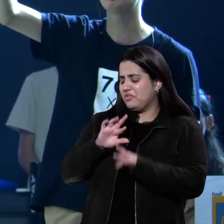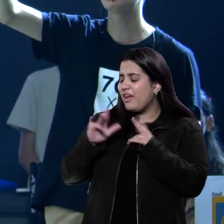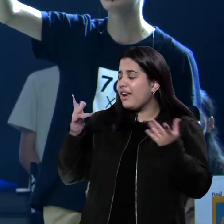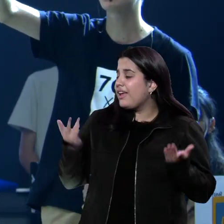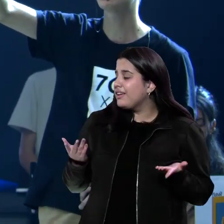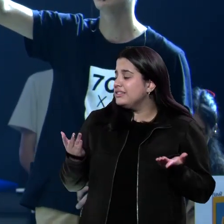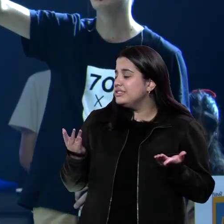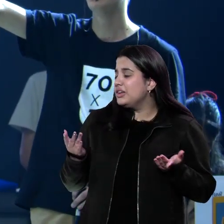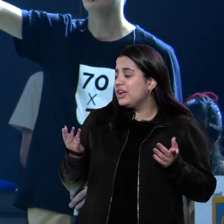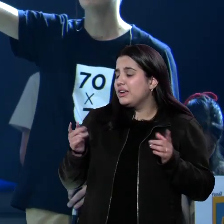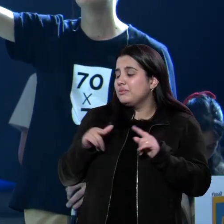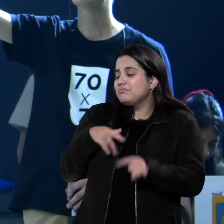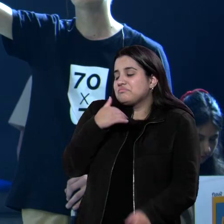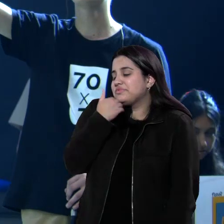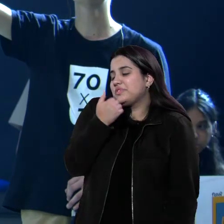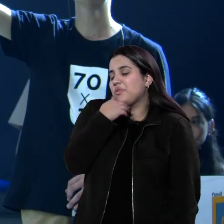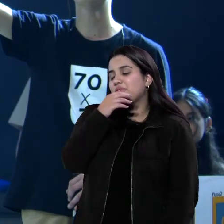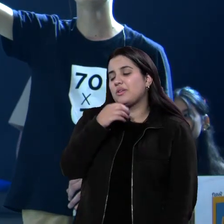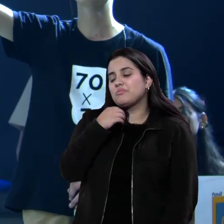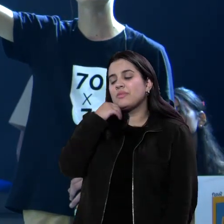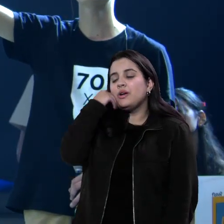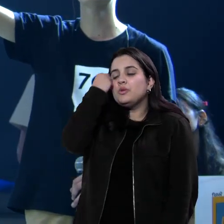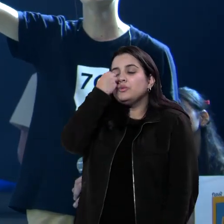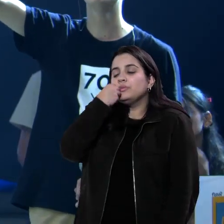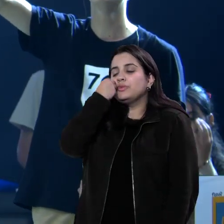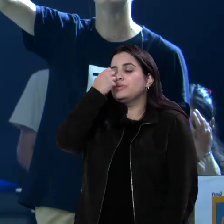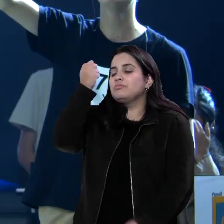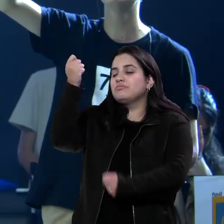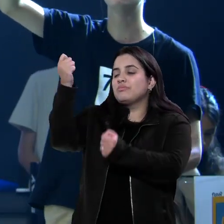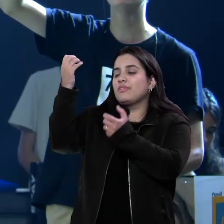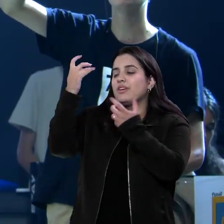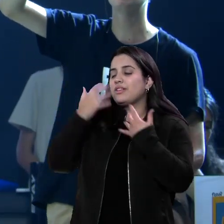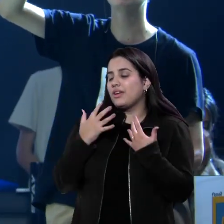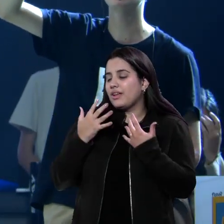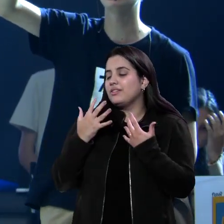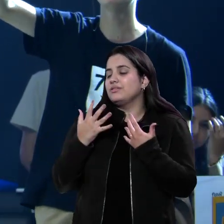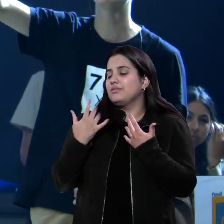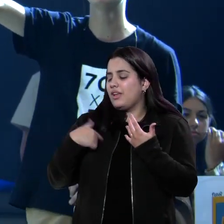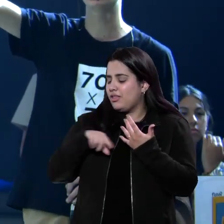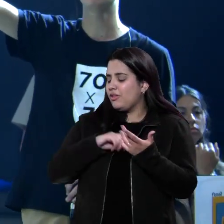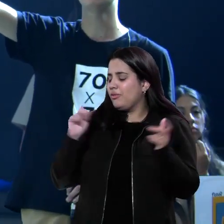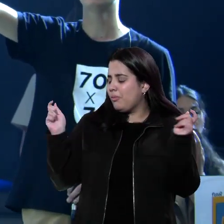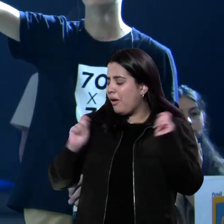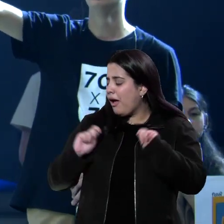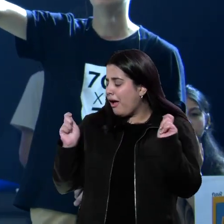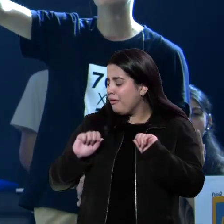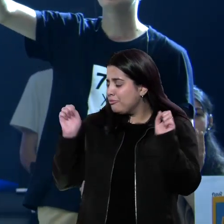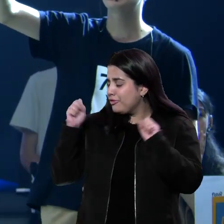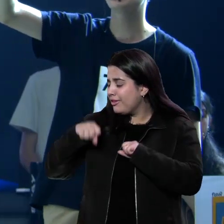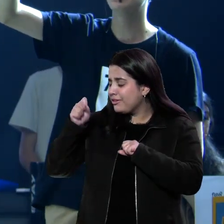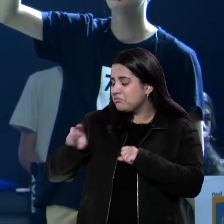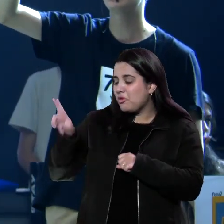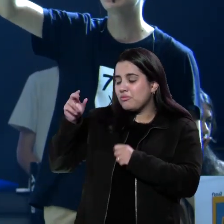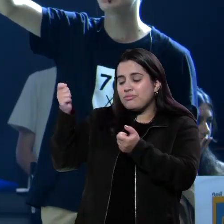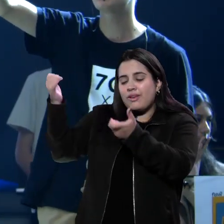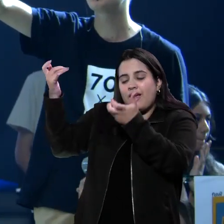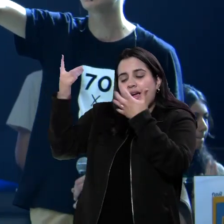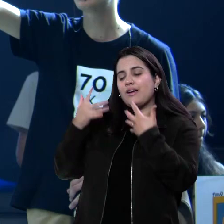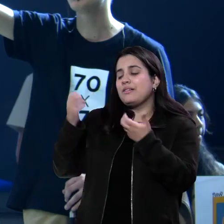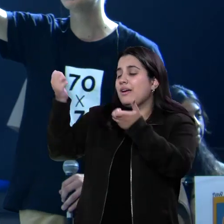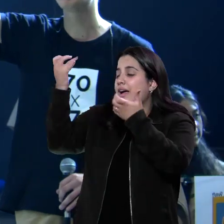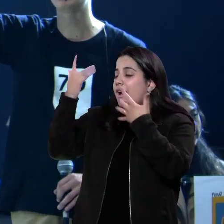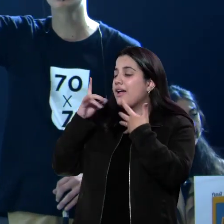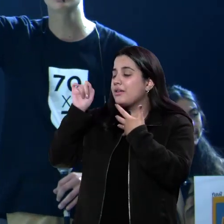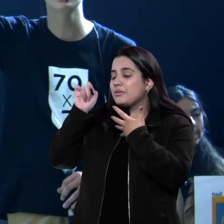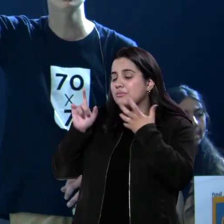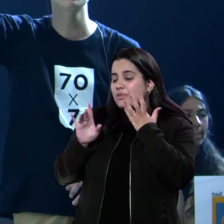E não conseguem usufruir da graça. Nós podemos usufruir da graça. A graça é um